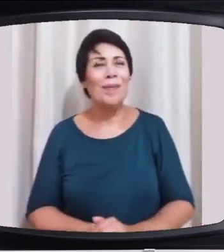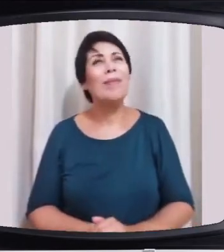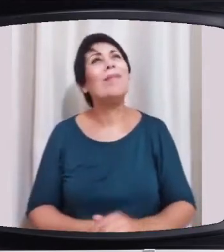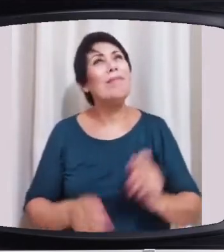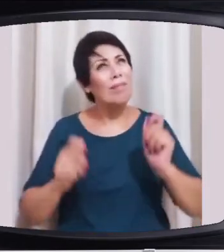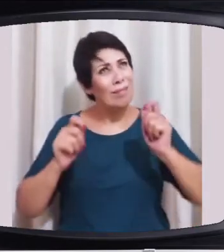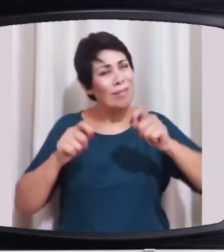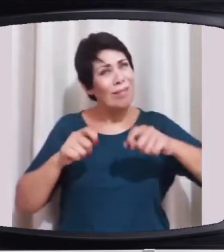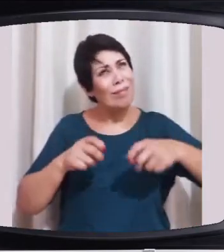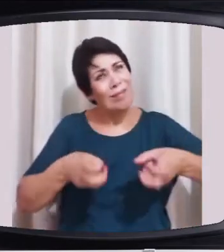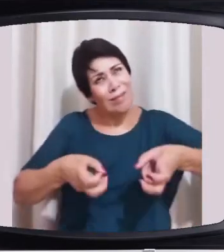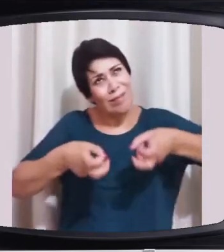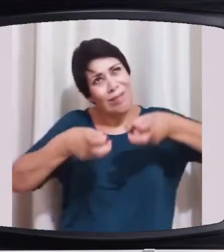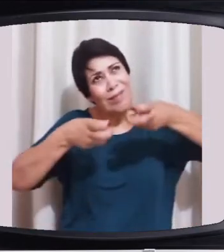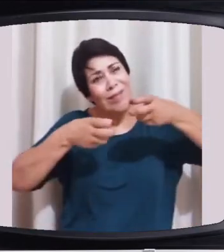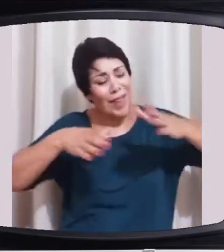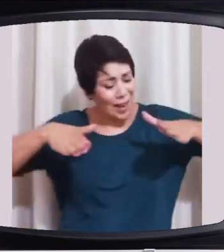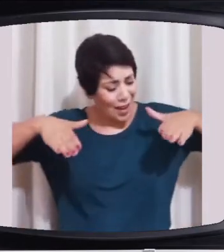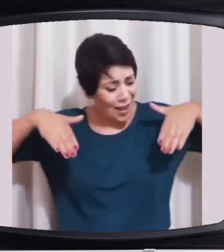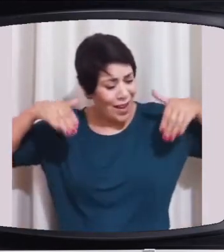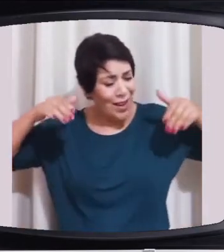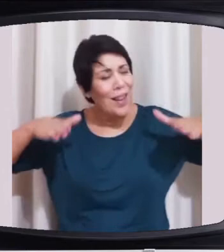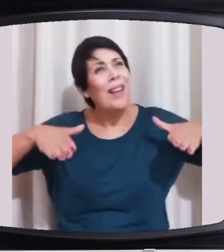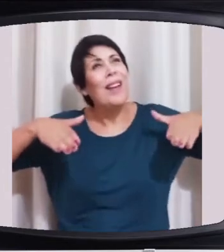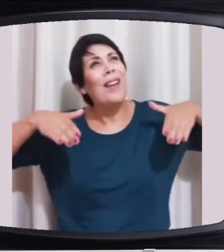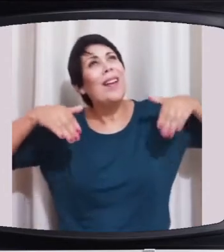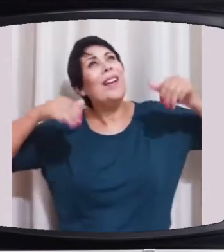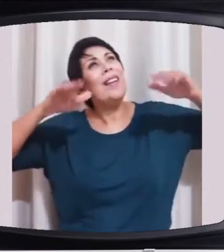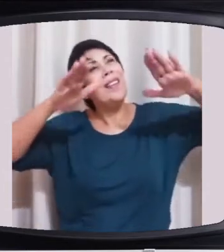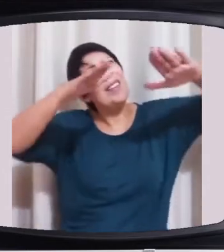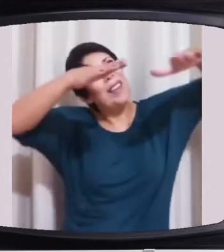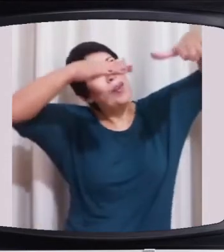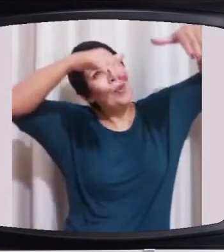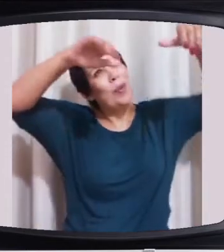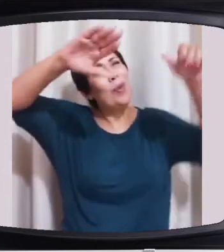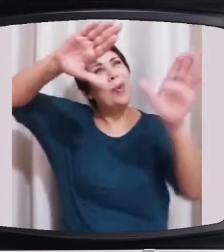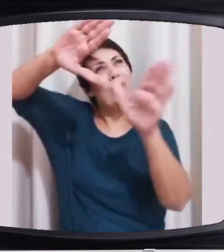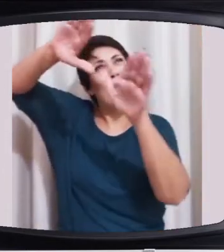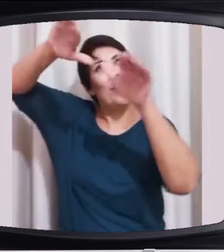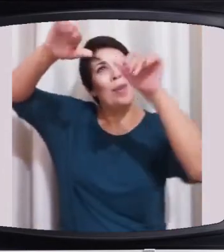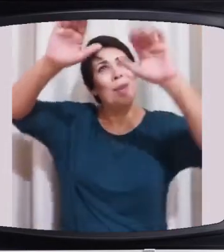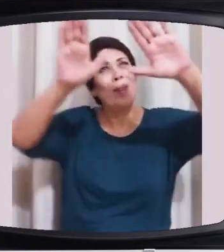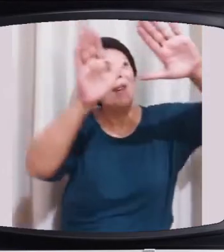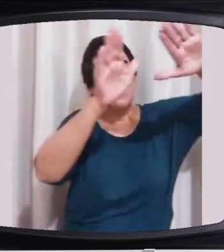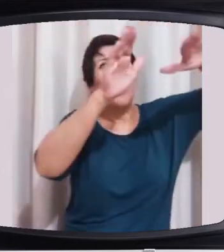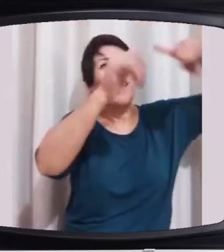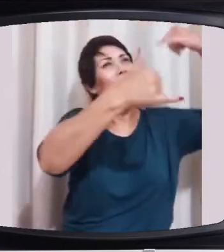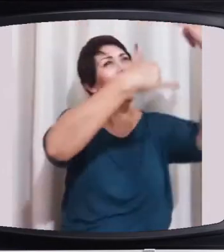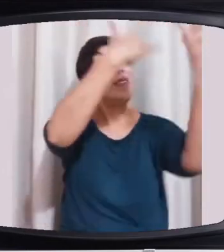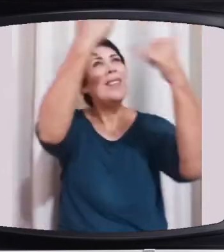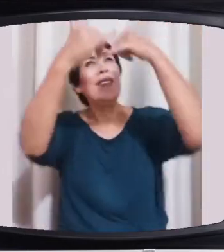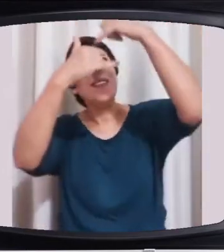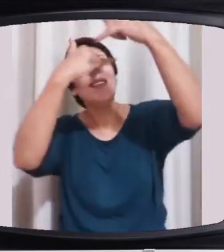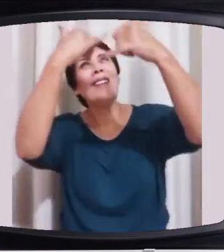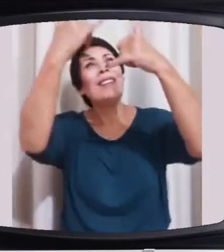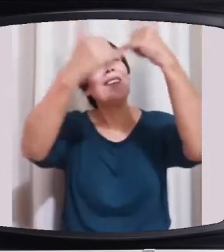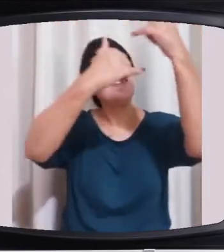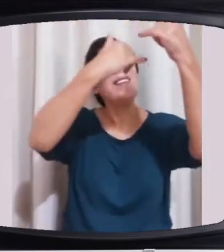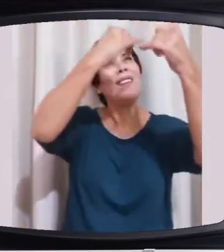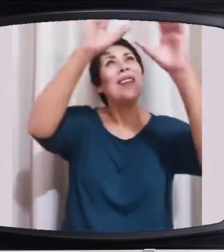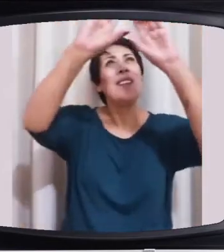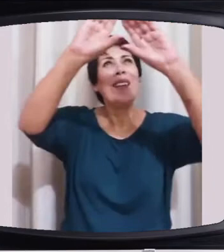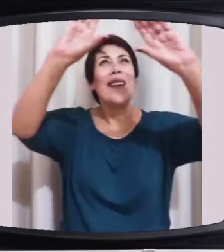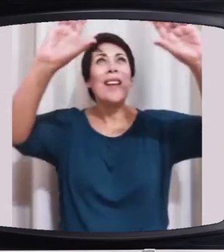Eu posso ver os anjos vão brincar, céu azul. I